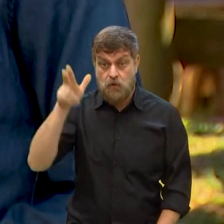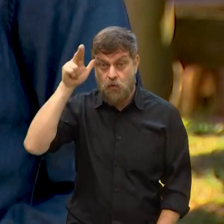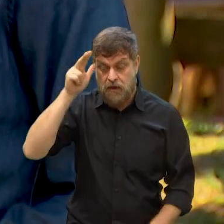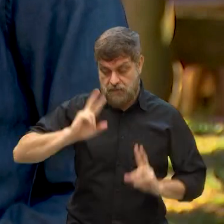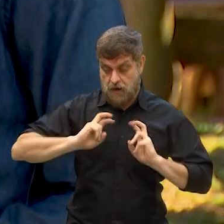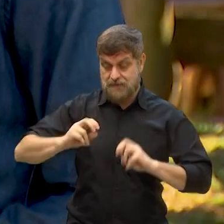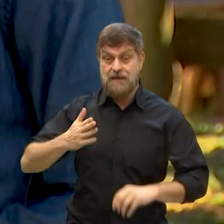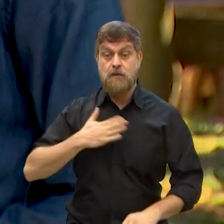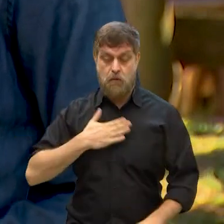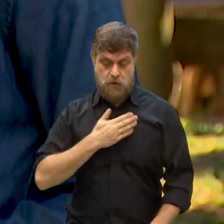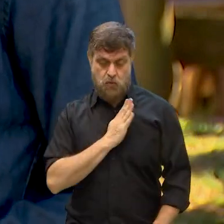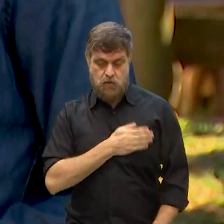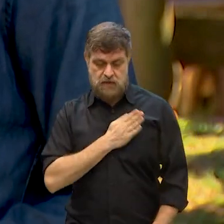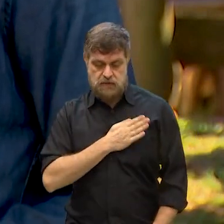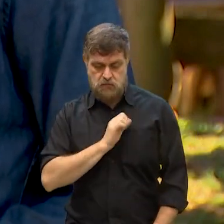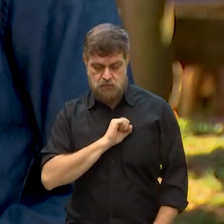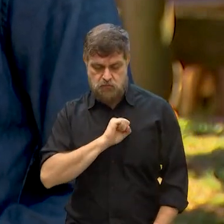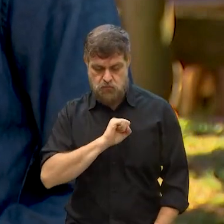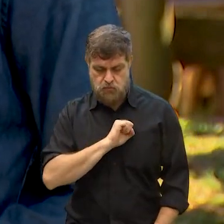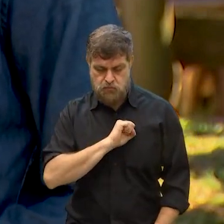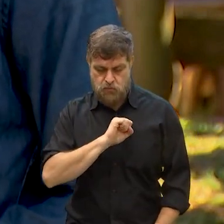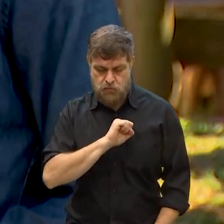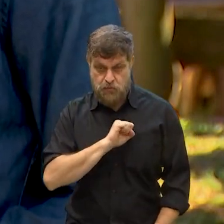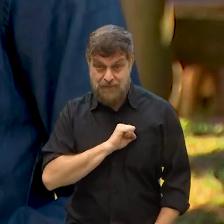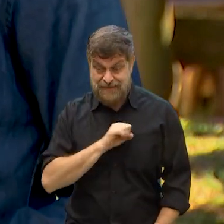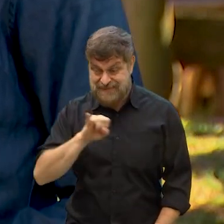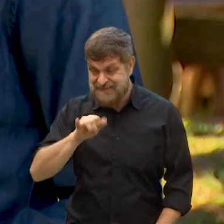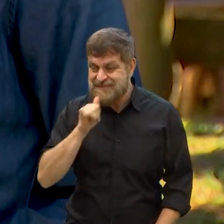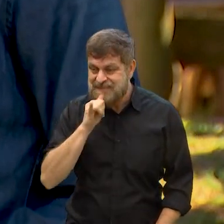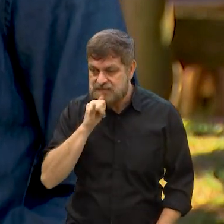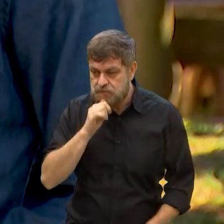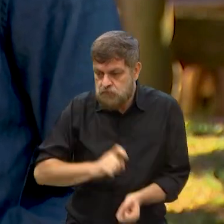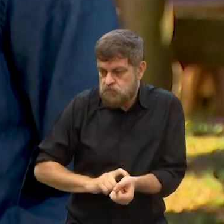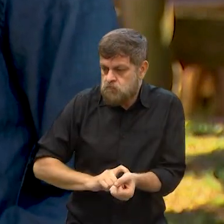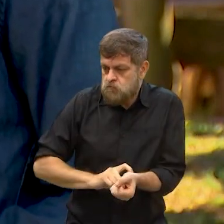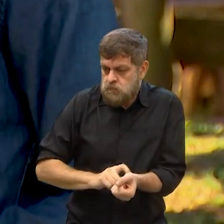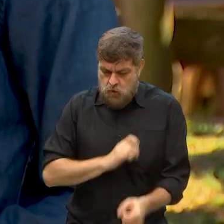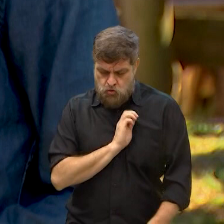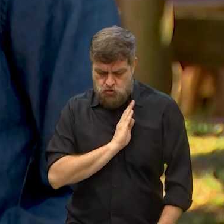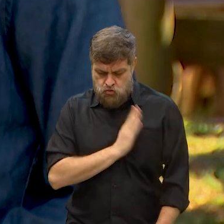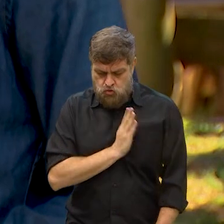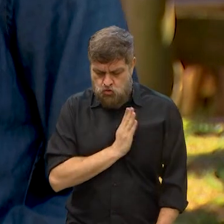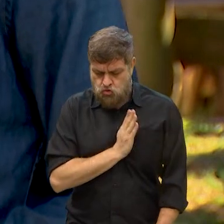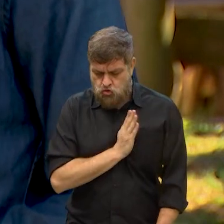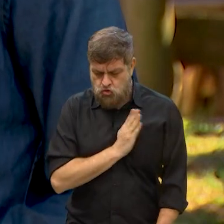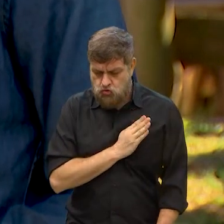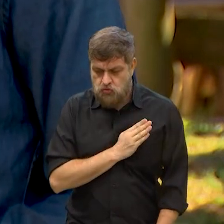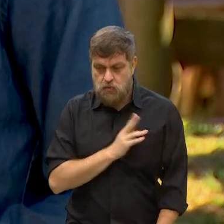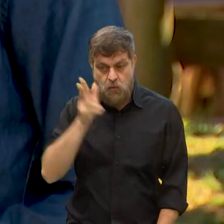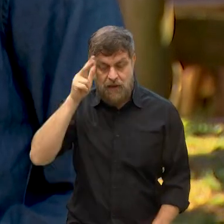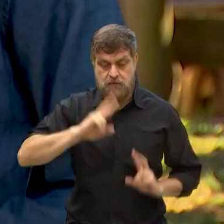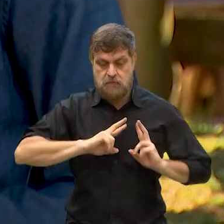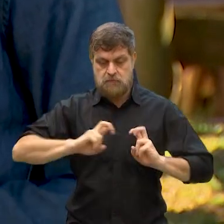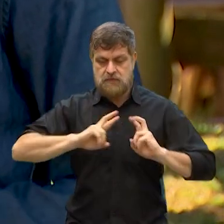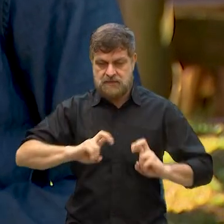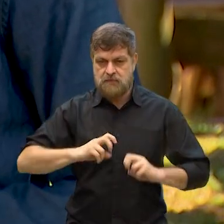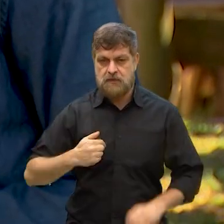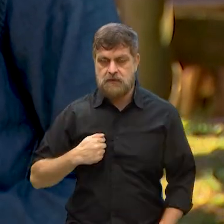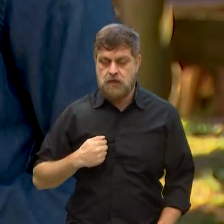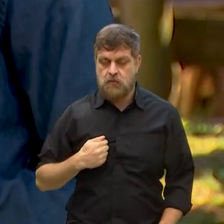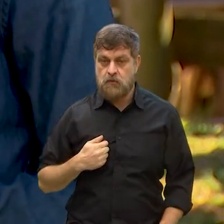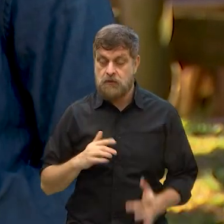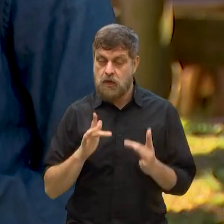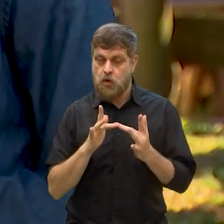ele sente a batida do nosso coração. Então, se você está nervosa, ele vai sentir. E,